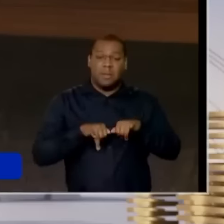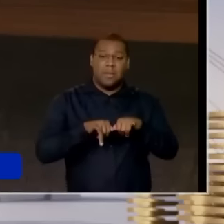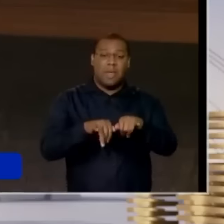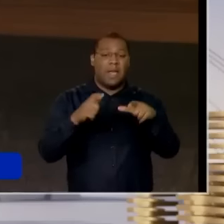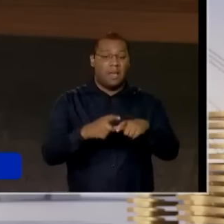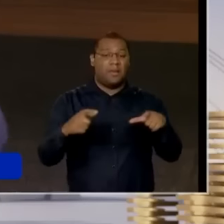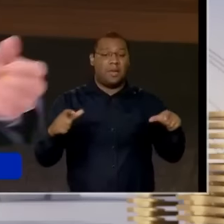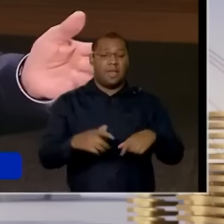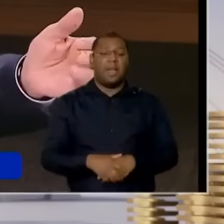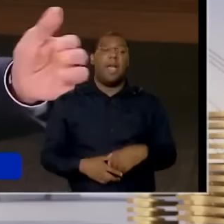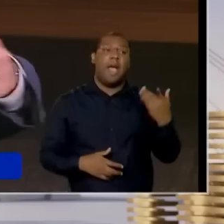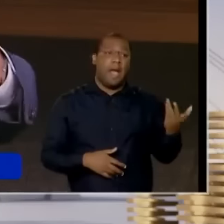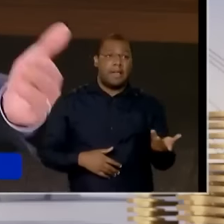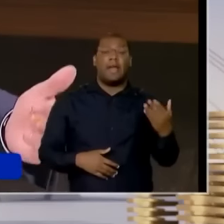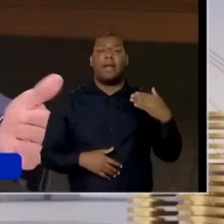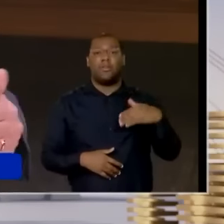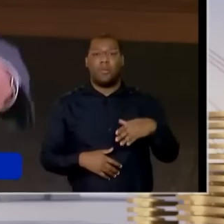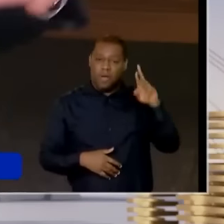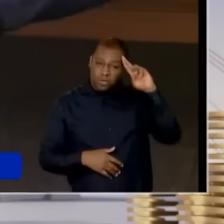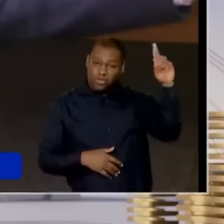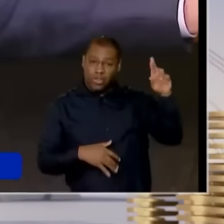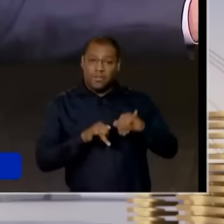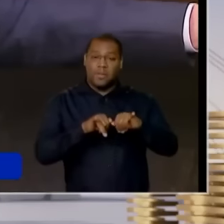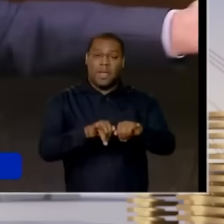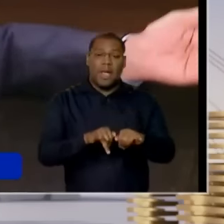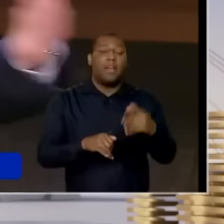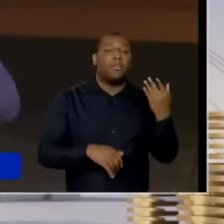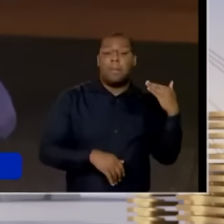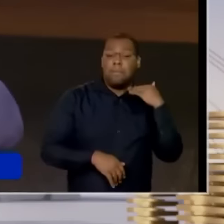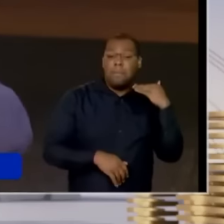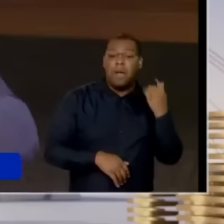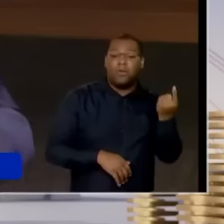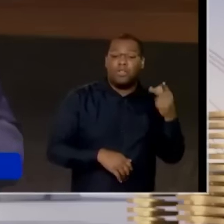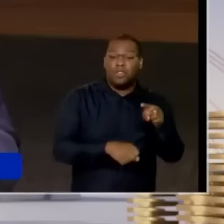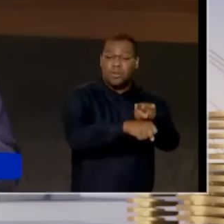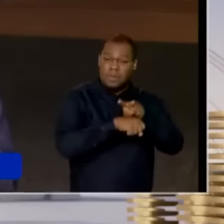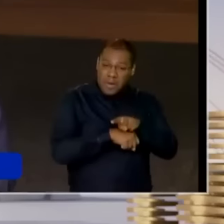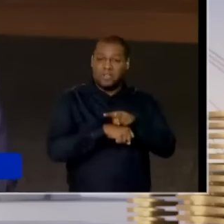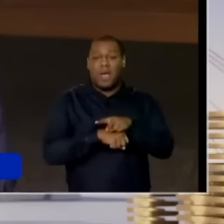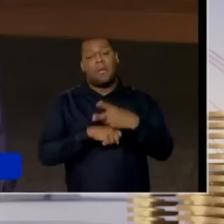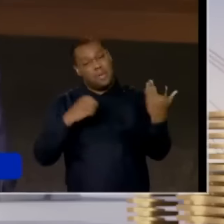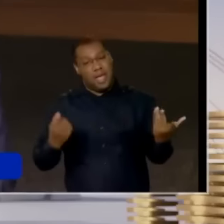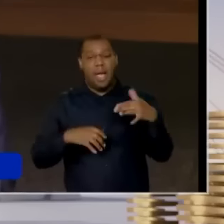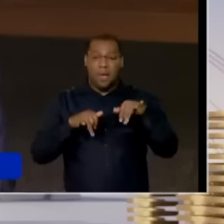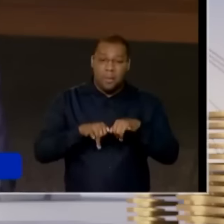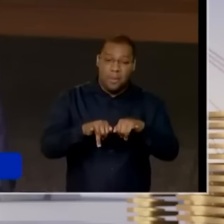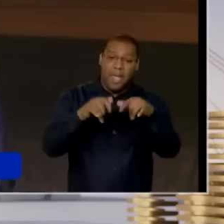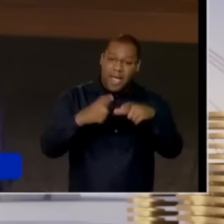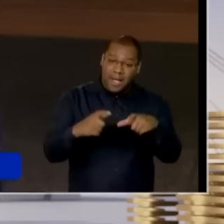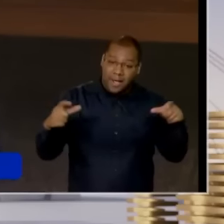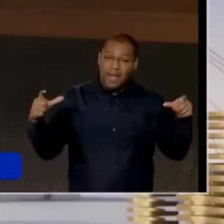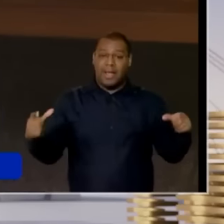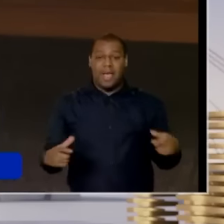só ele que é contrário a essa política, não. É bom lembrar que, recentemente, o presidente do Banco Central, Roberto Campos Neto,